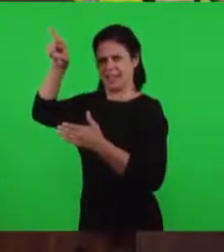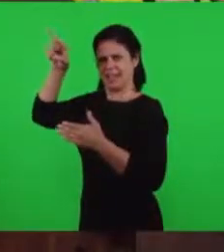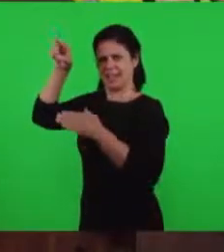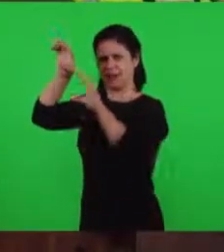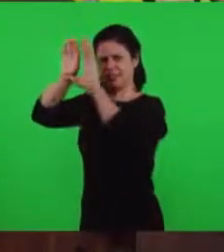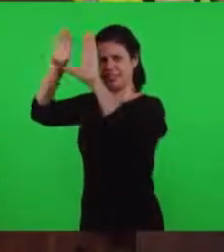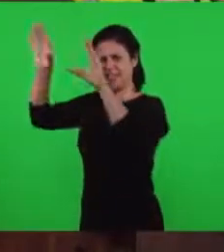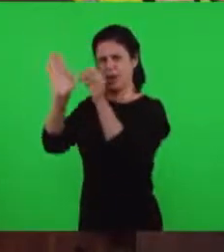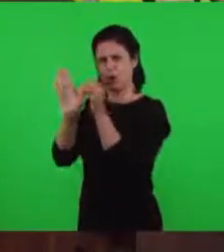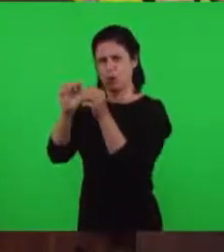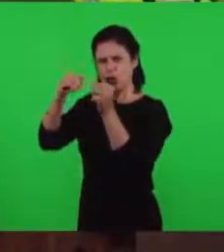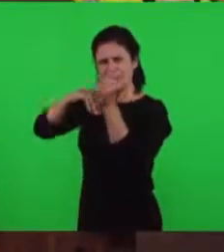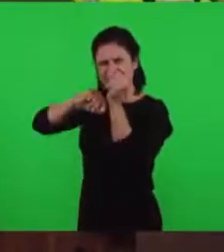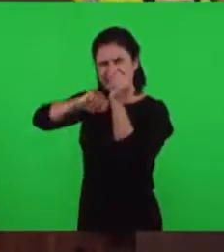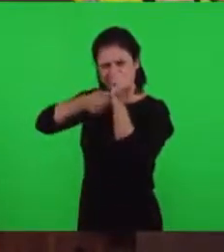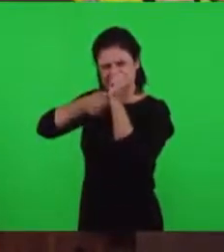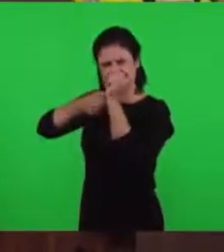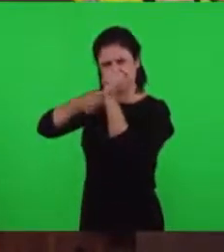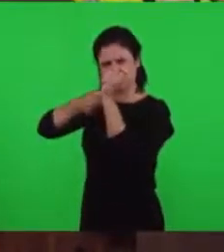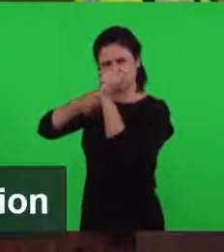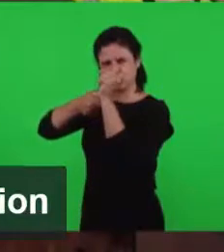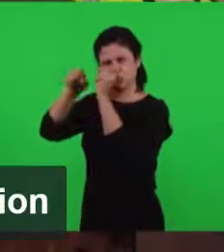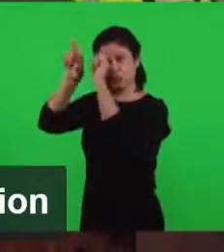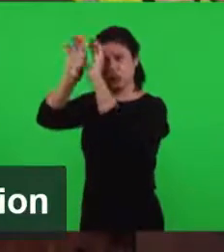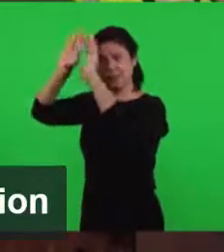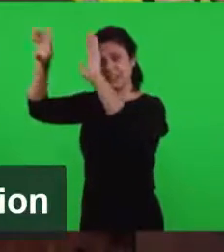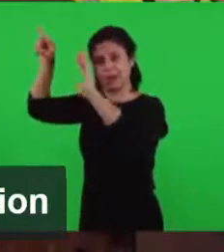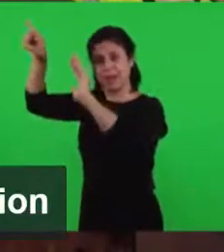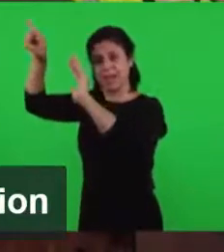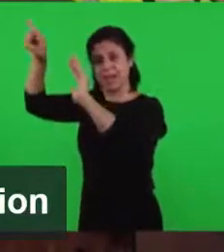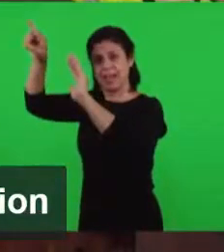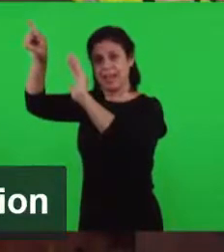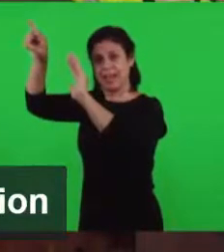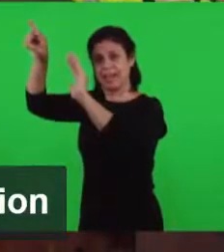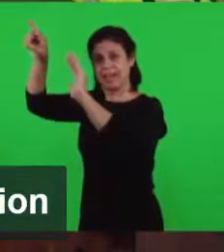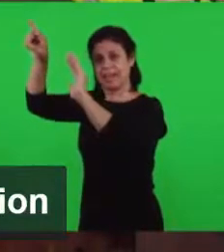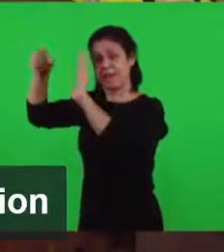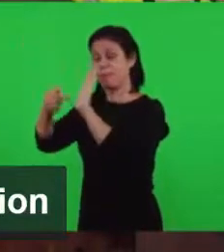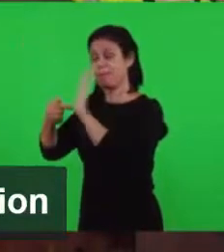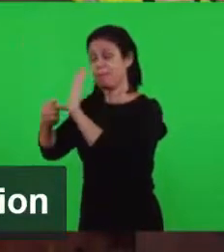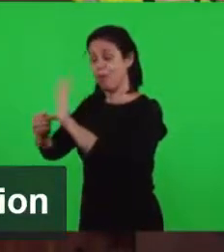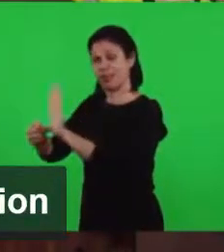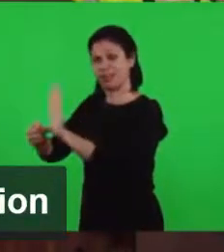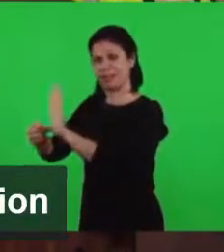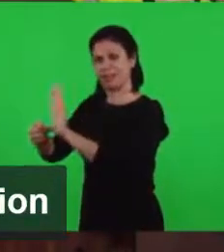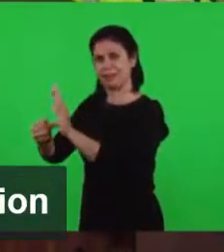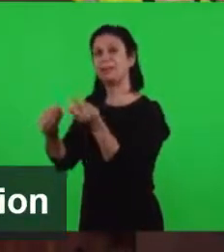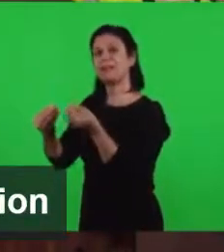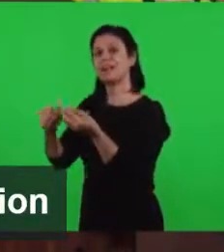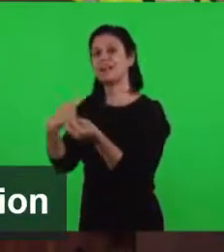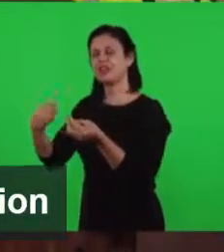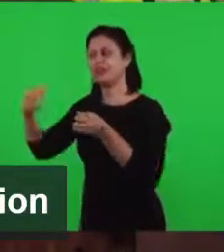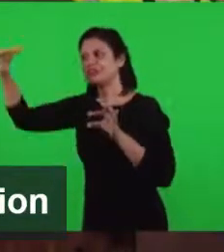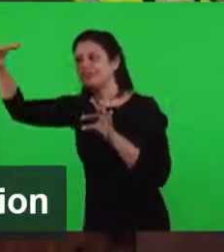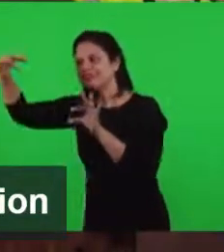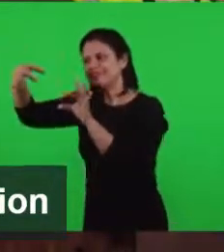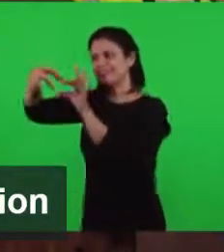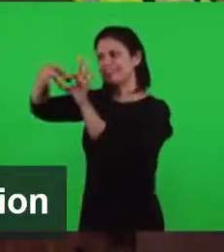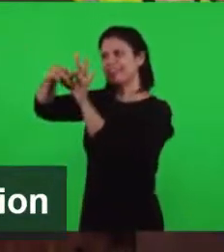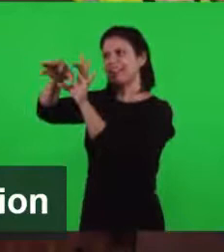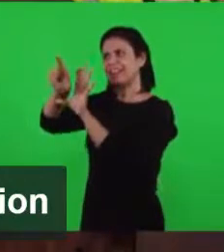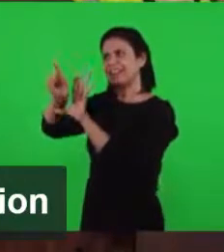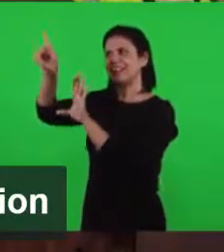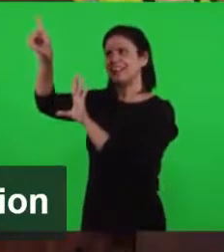que o homem se ligue diretamente a deus e ele faz essa